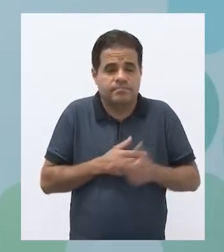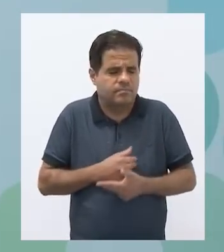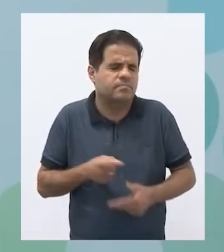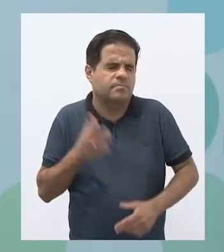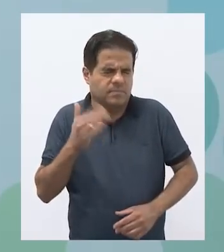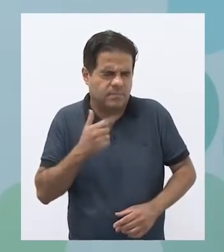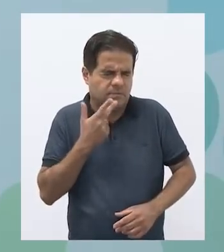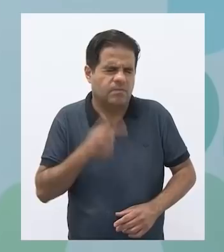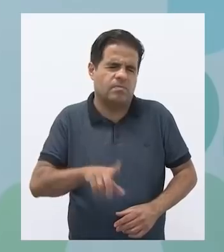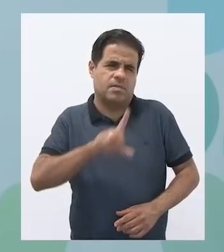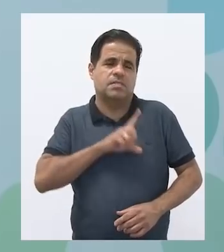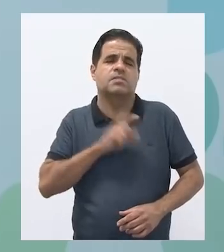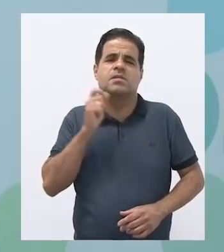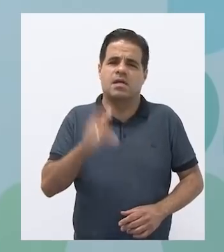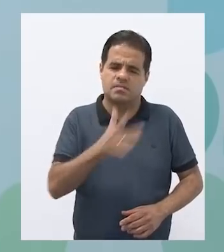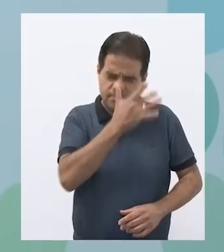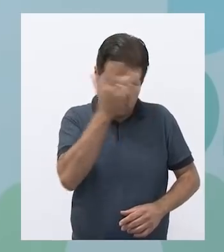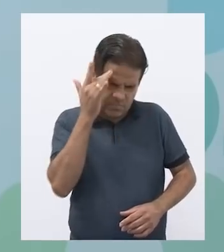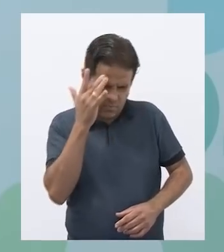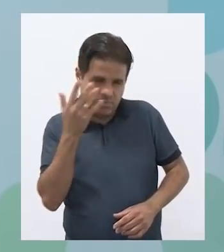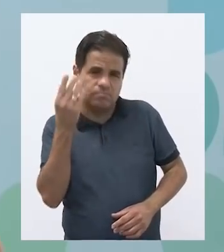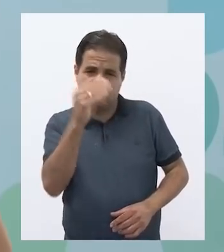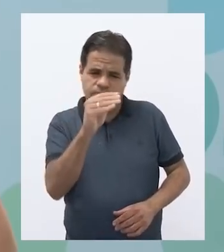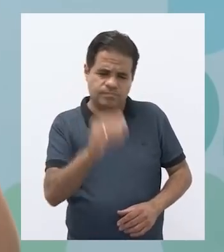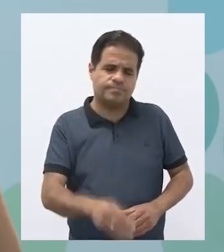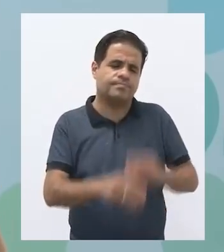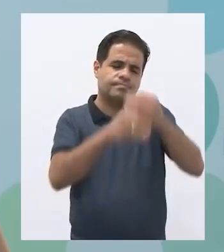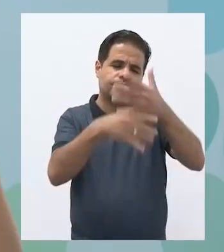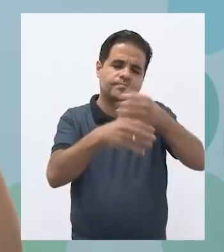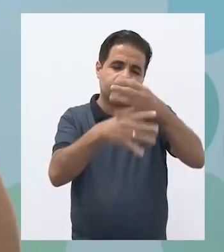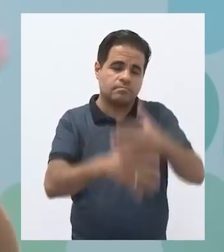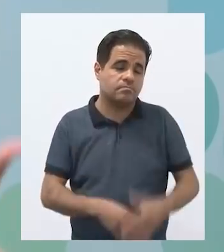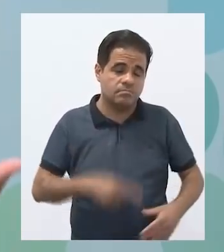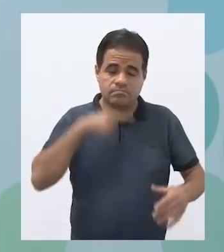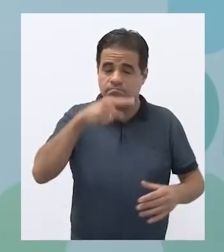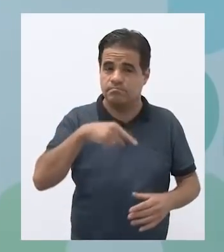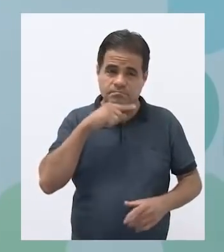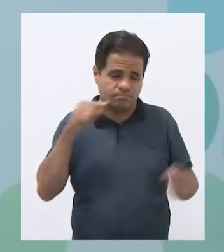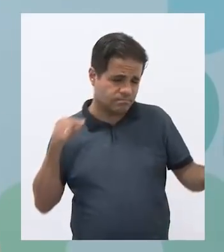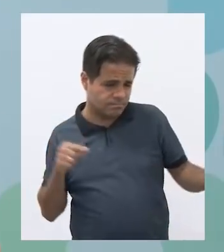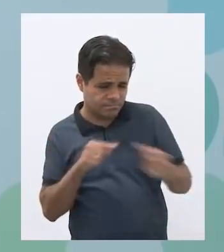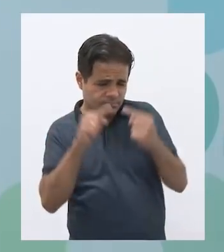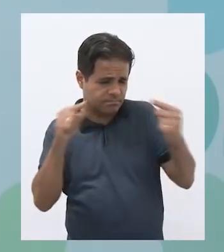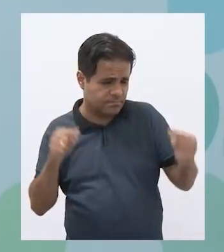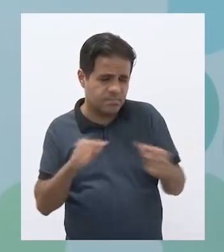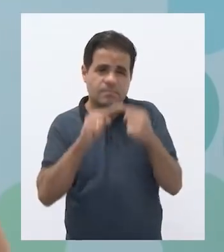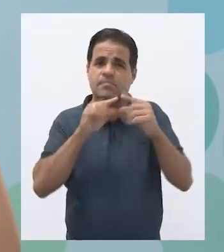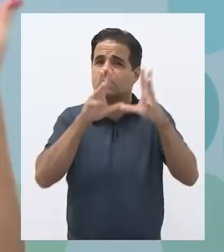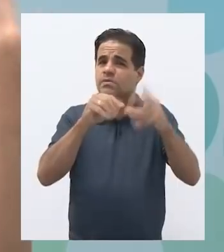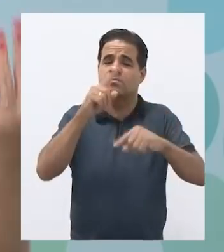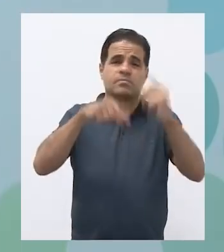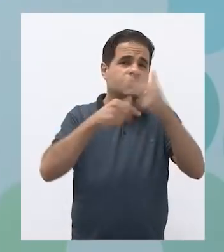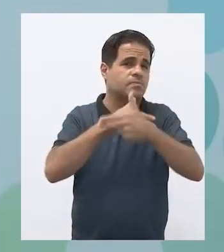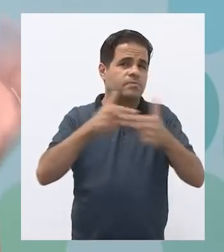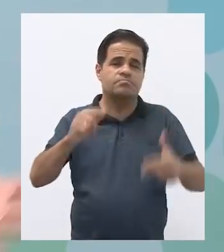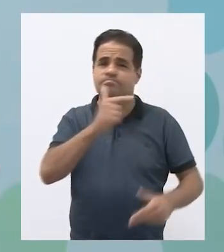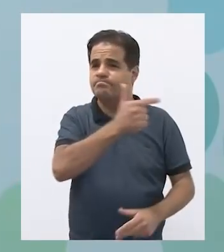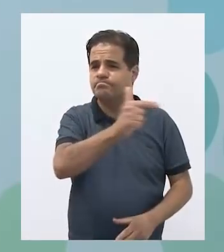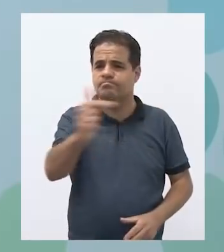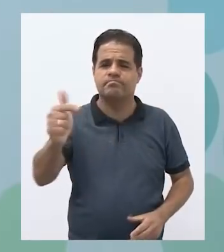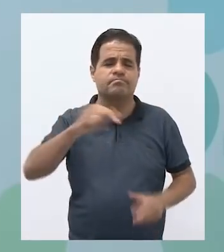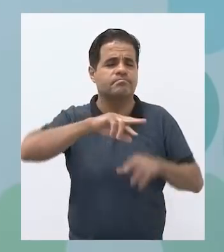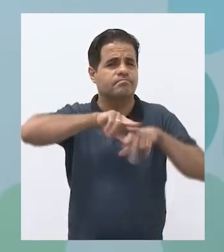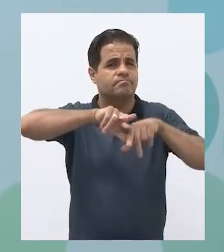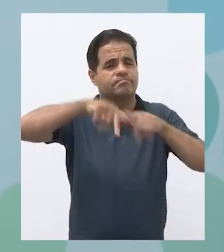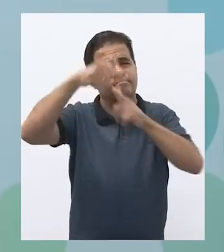gente já falou aqui e as pessoas continuam colocando aqui no chat, a gente não consegue atingir esses alunos, eles não têm recurso, enfim, é uma série